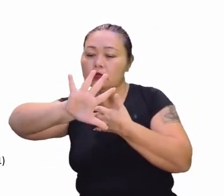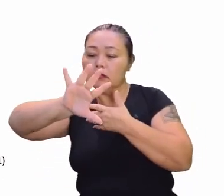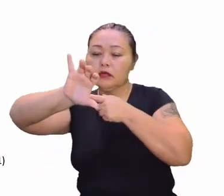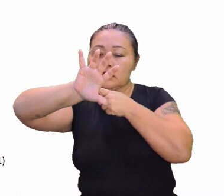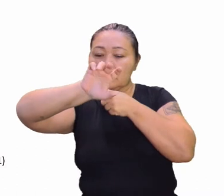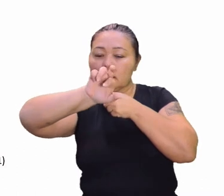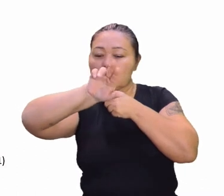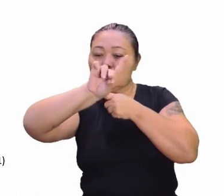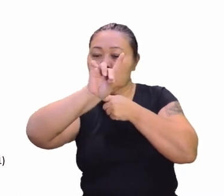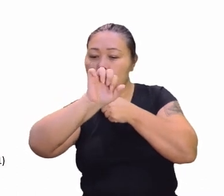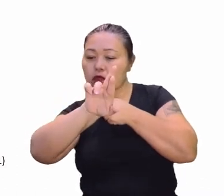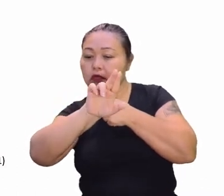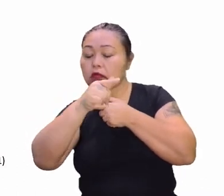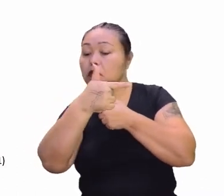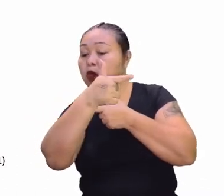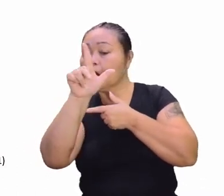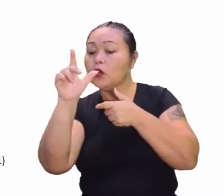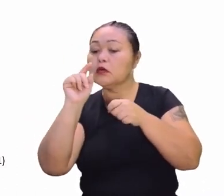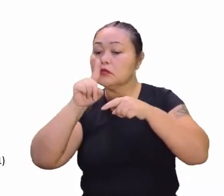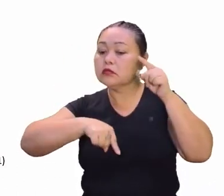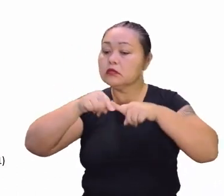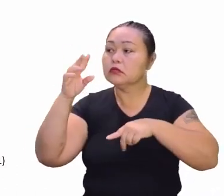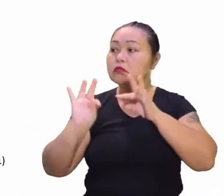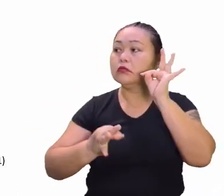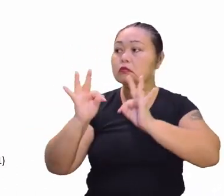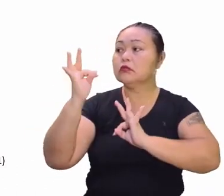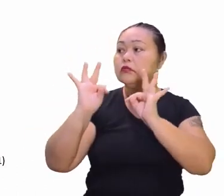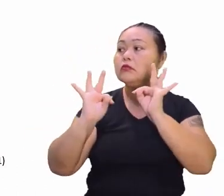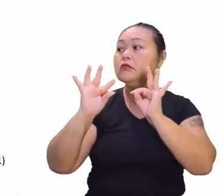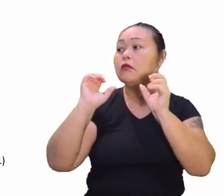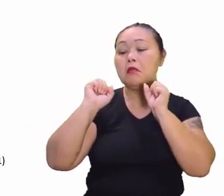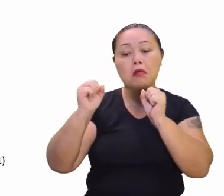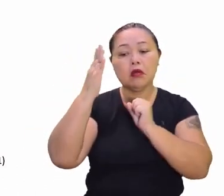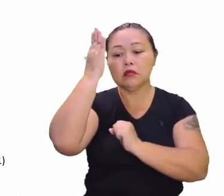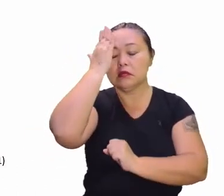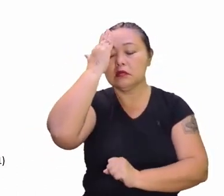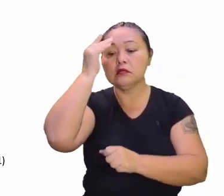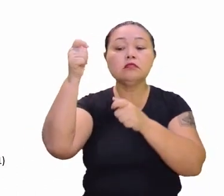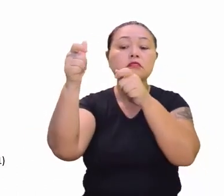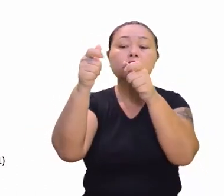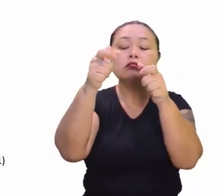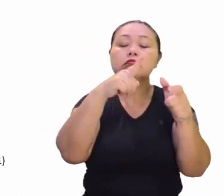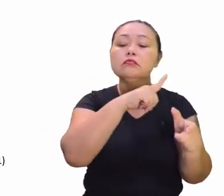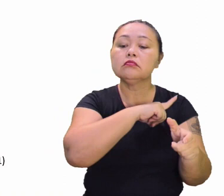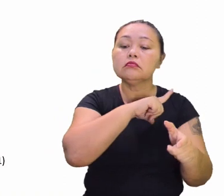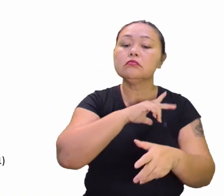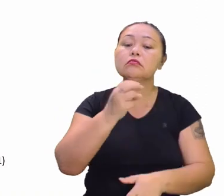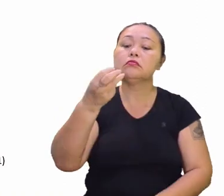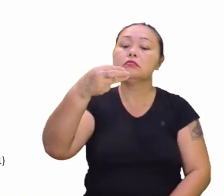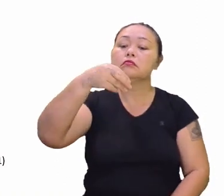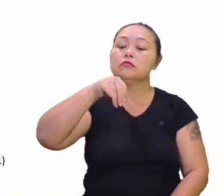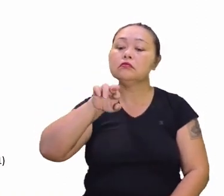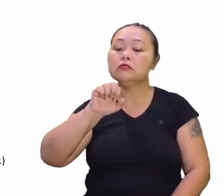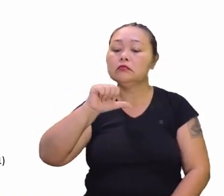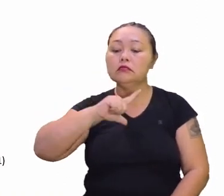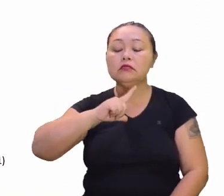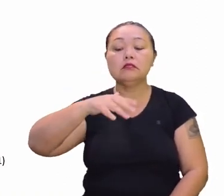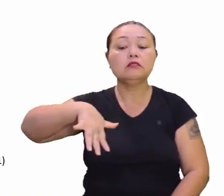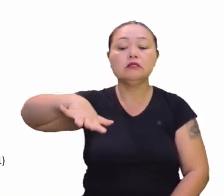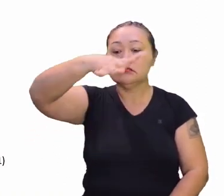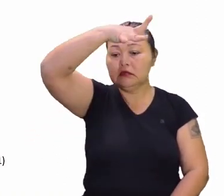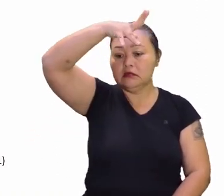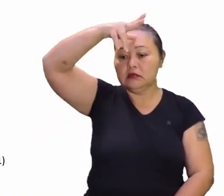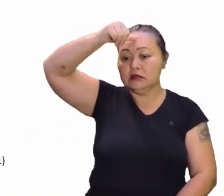prospecção de radares, entre outros equipamentos tecnológicos, podem saber aonde nós temos minerais na nossa